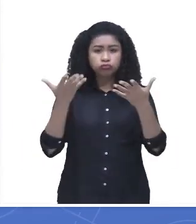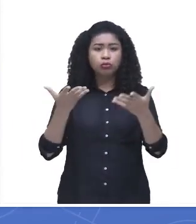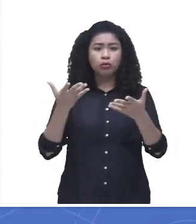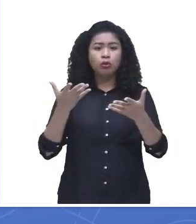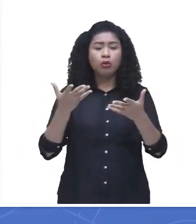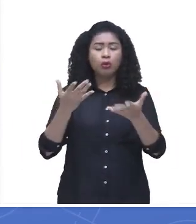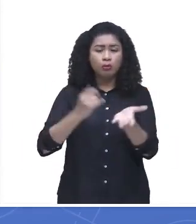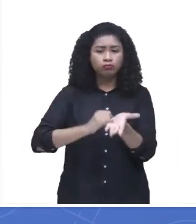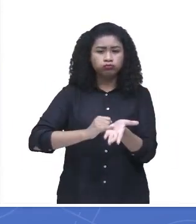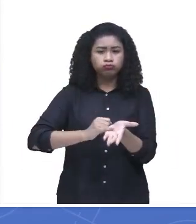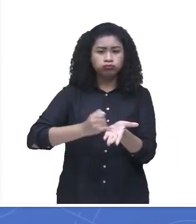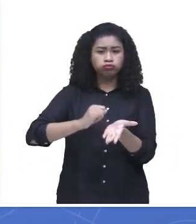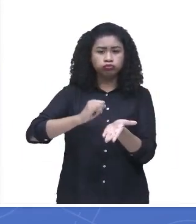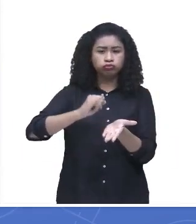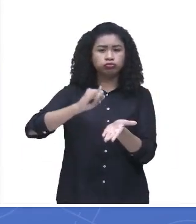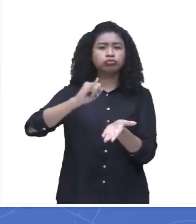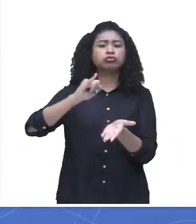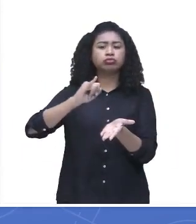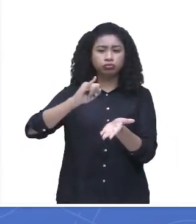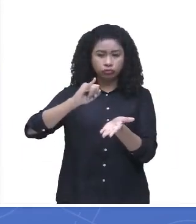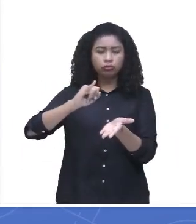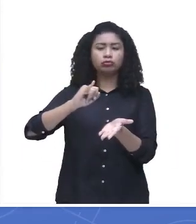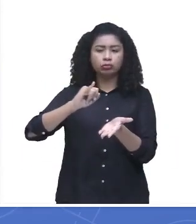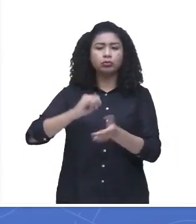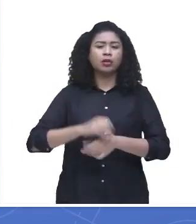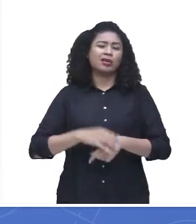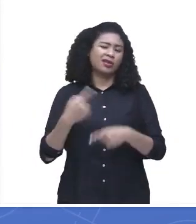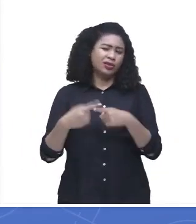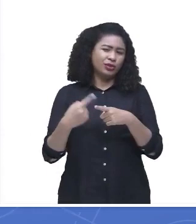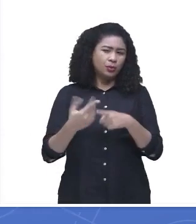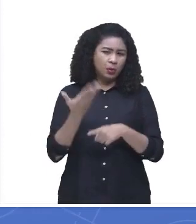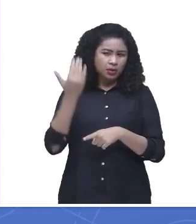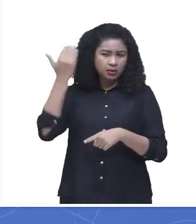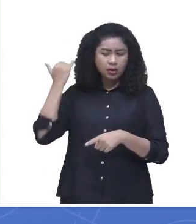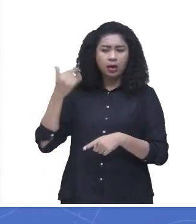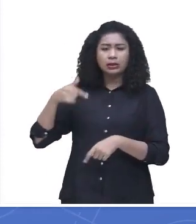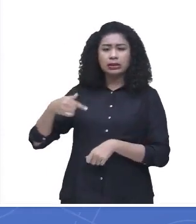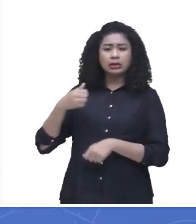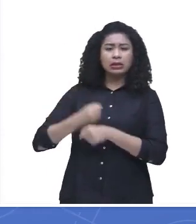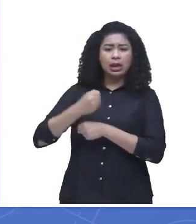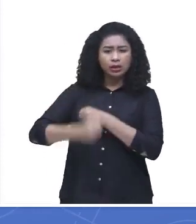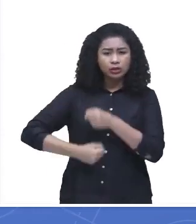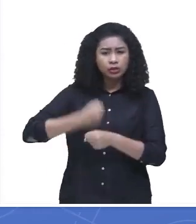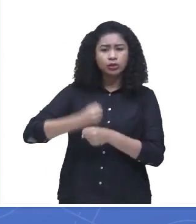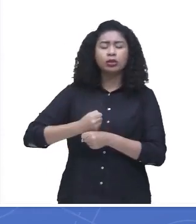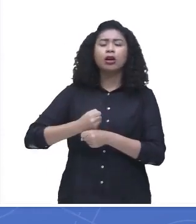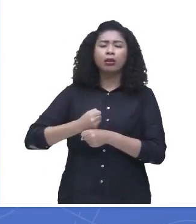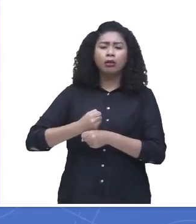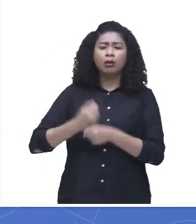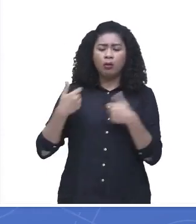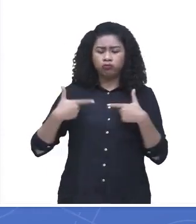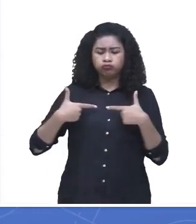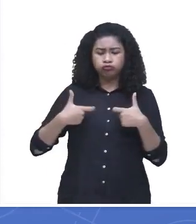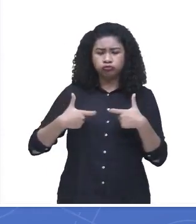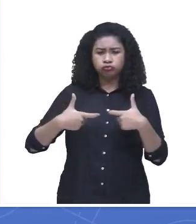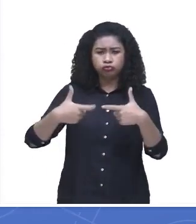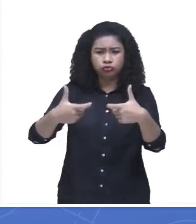seja, eles saíram da Guerra de 7 Anos, eles estão em déficit econômico e eles